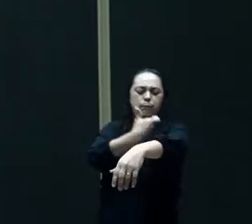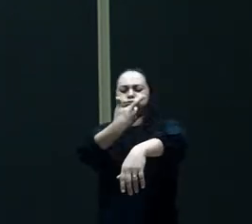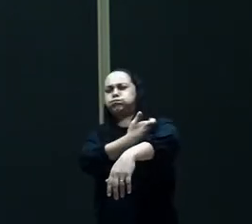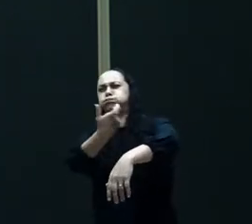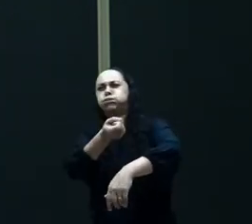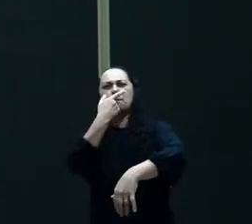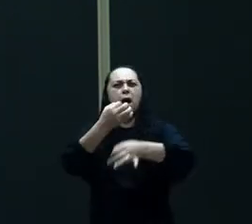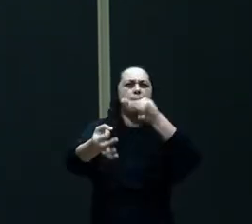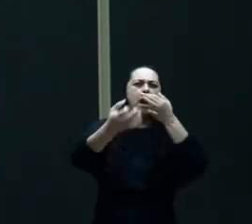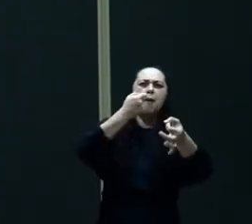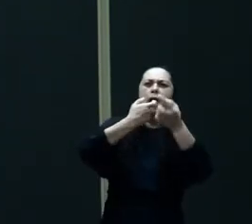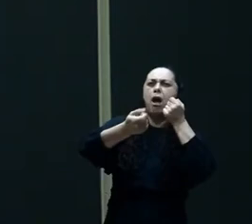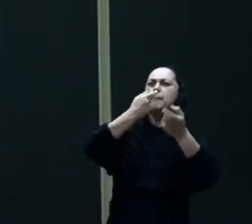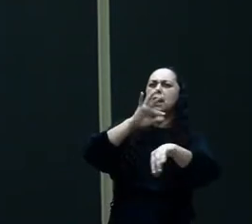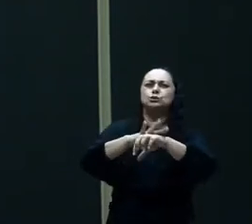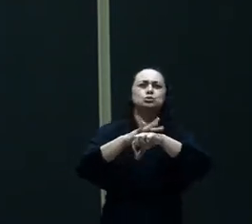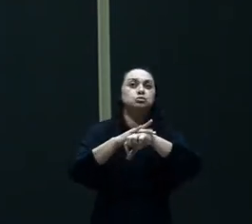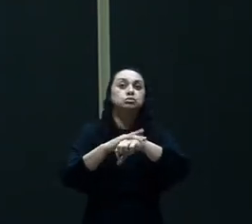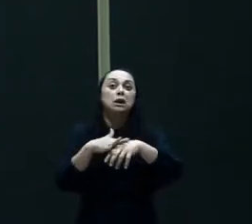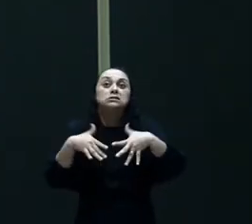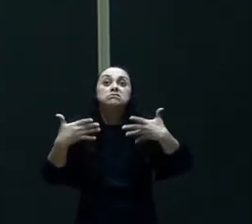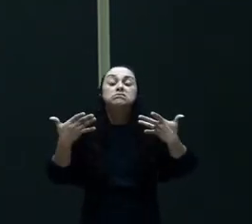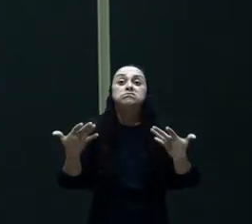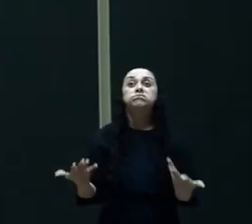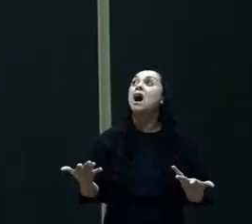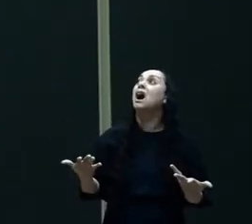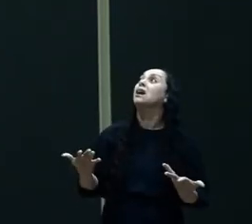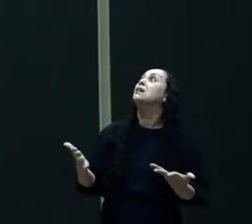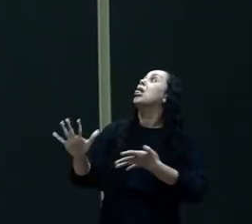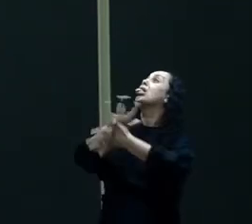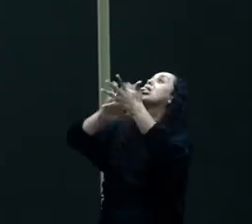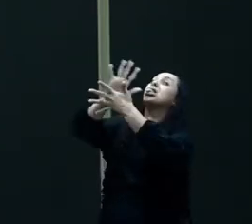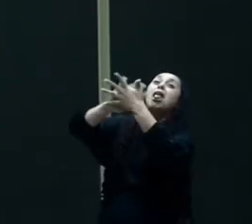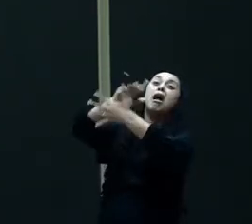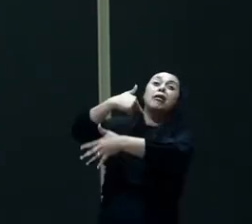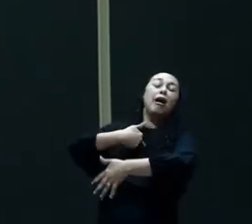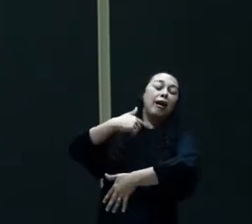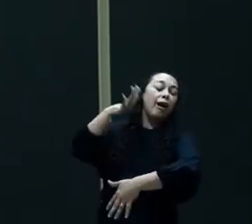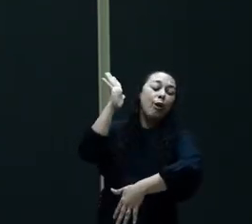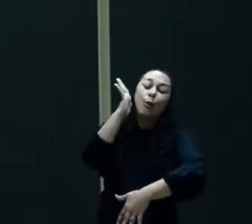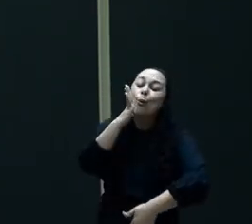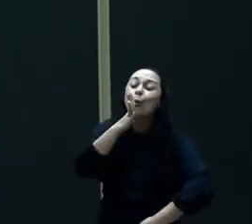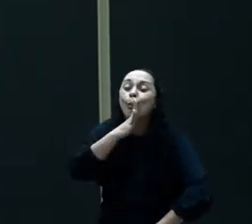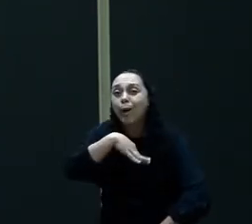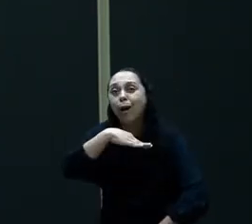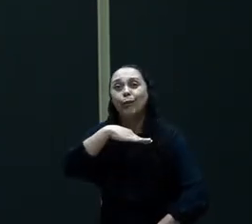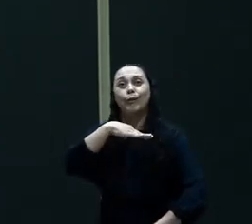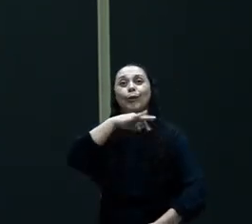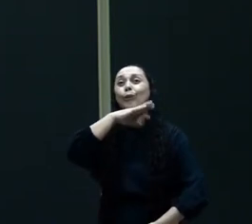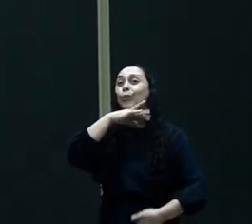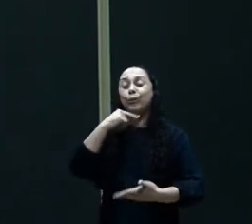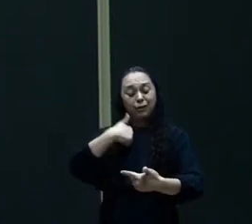nunca t bem e nada o médico diz que tá tudo bem mas nada tá bem cada hora é uma novidade